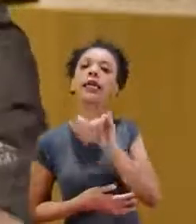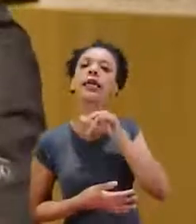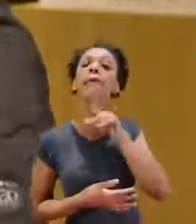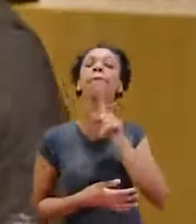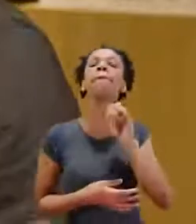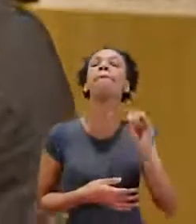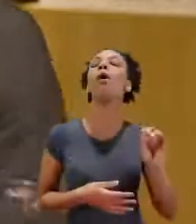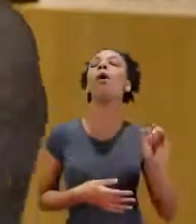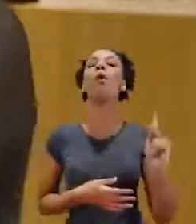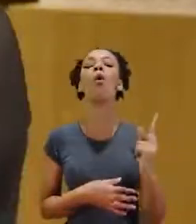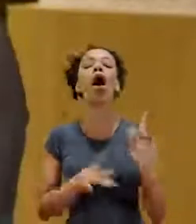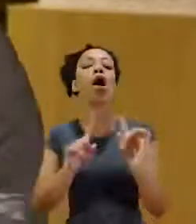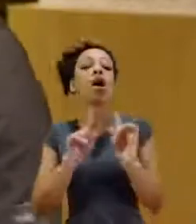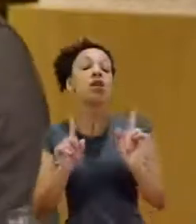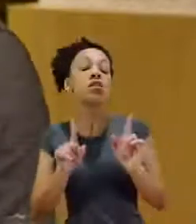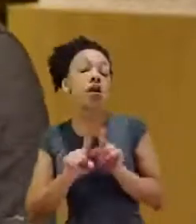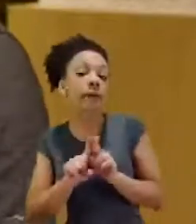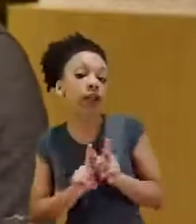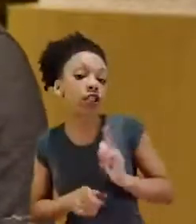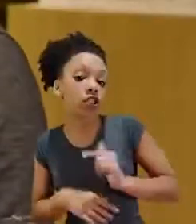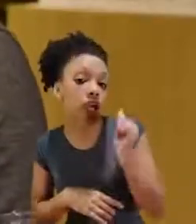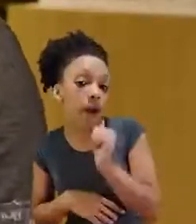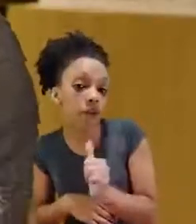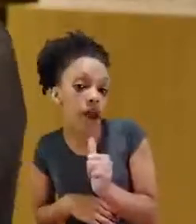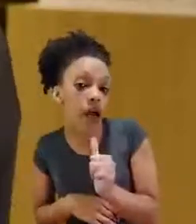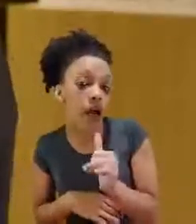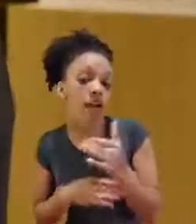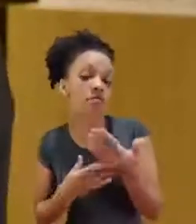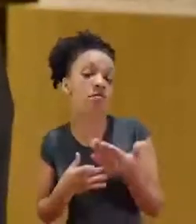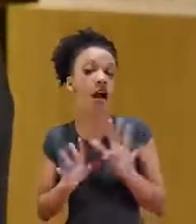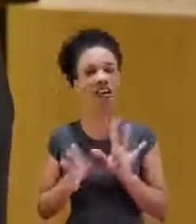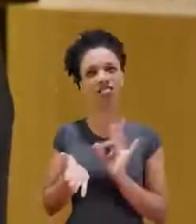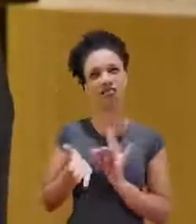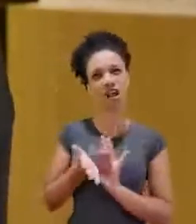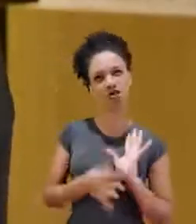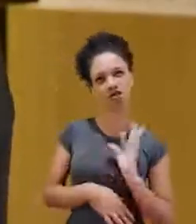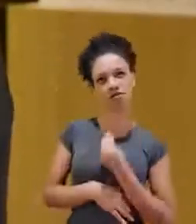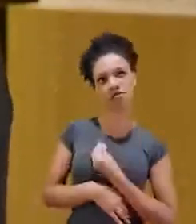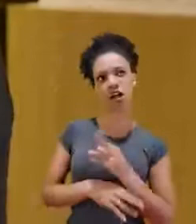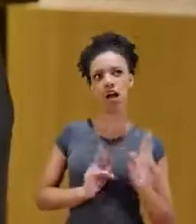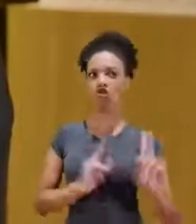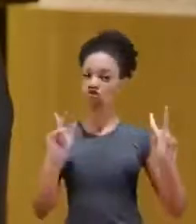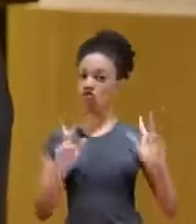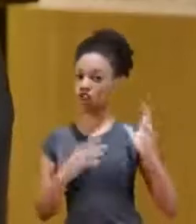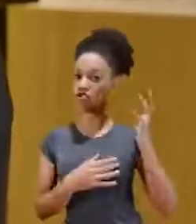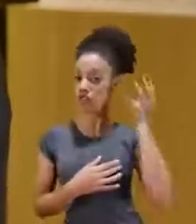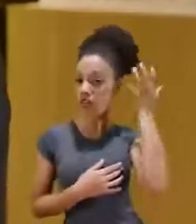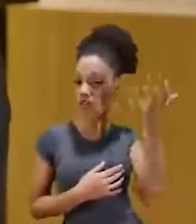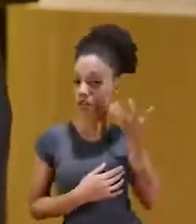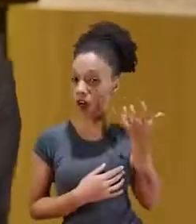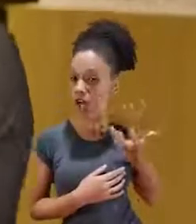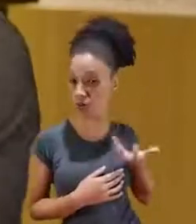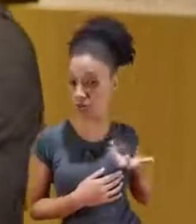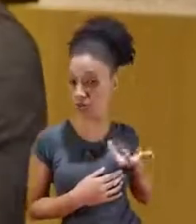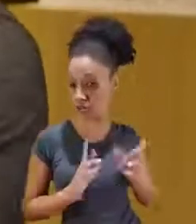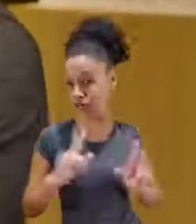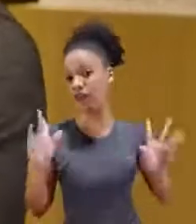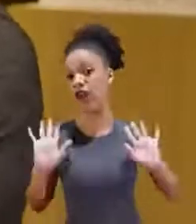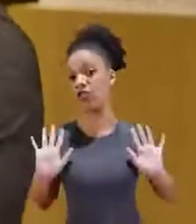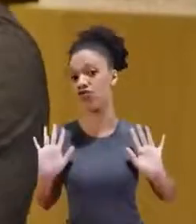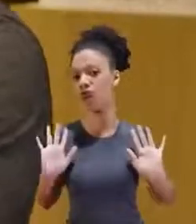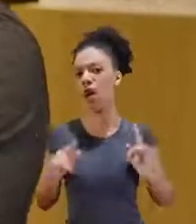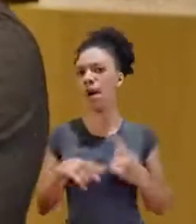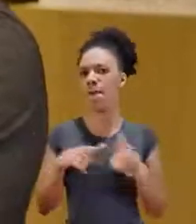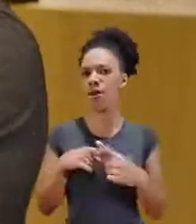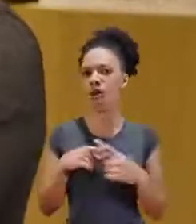e tinha a mulher que a travesti na verdade era diferente da daqui a travesti ela era